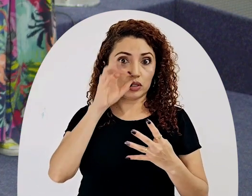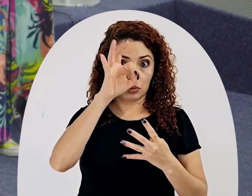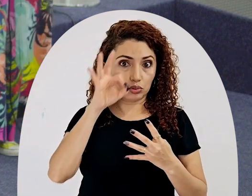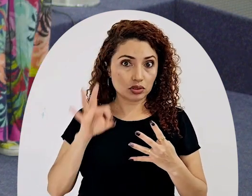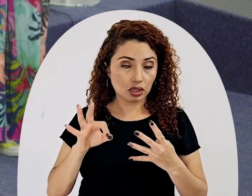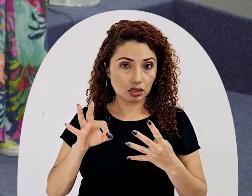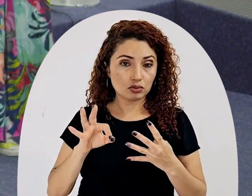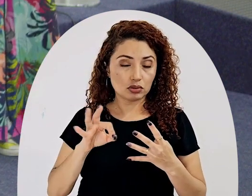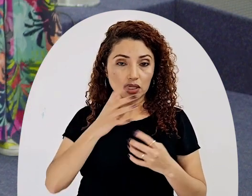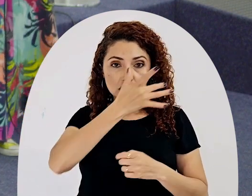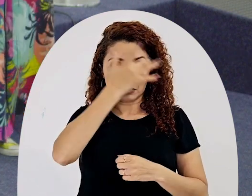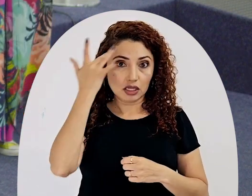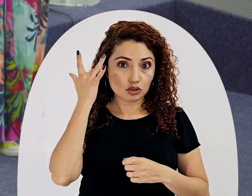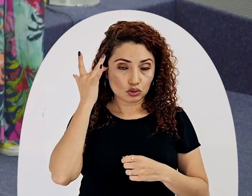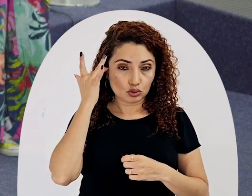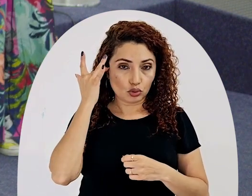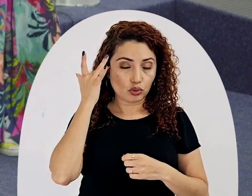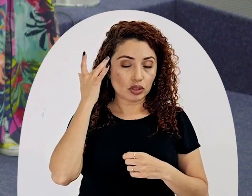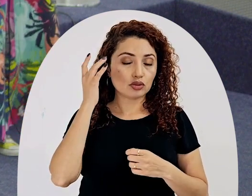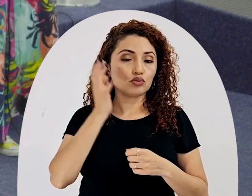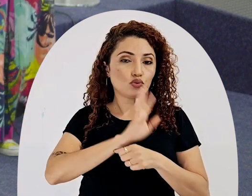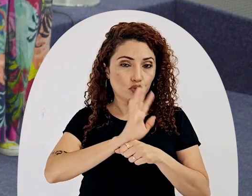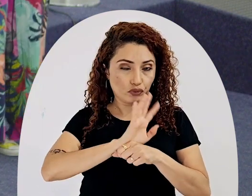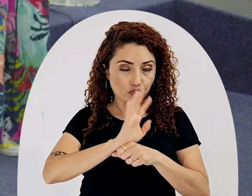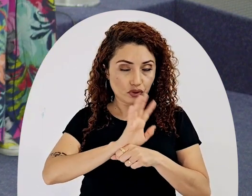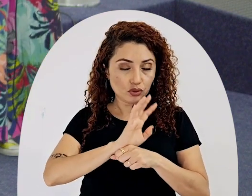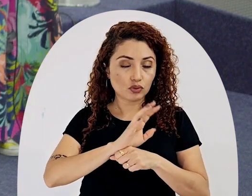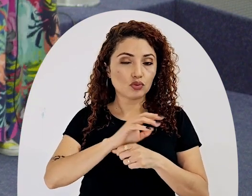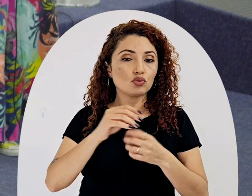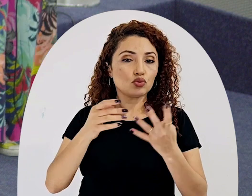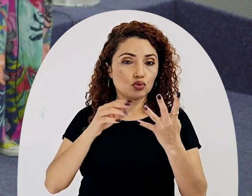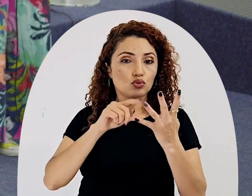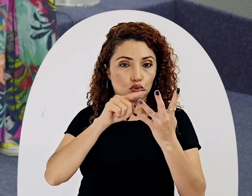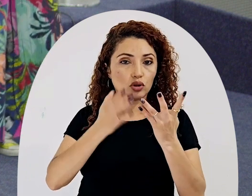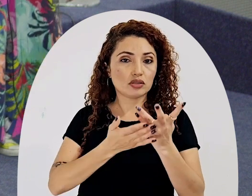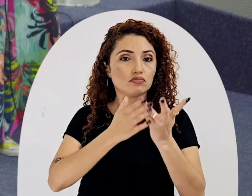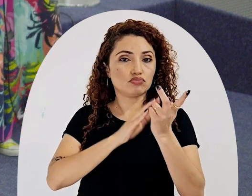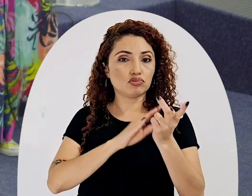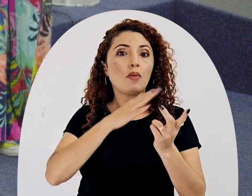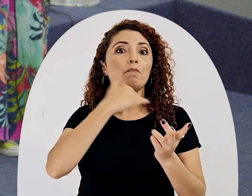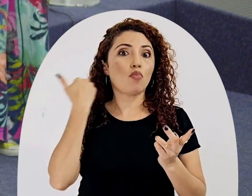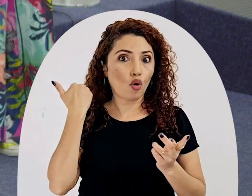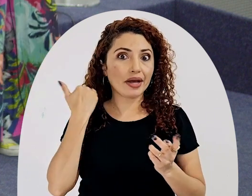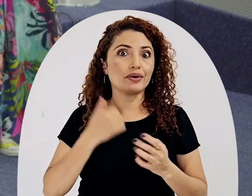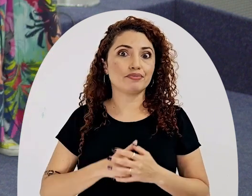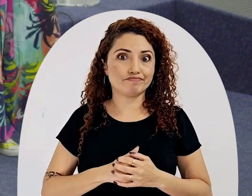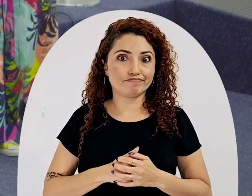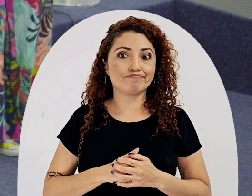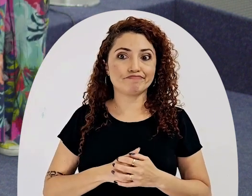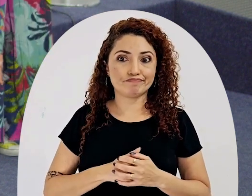50%. Os 2 homens trans que estavam no vídeo morreram. Um deles, policial civil,